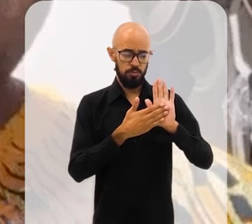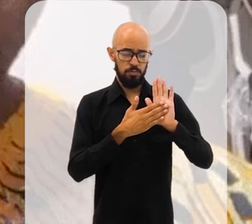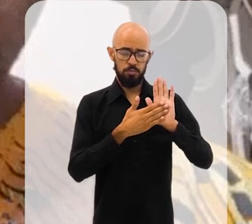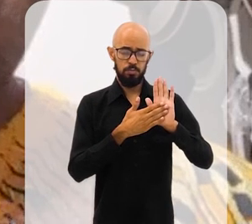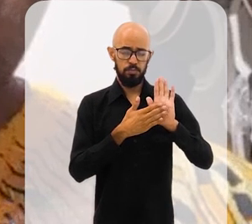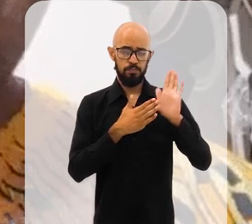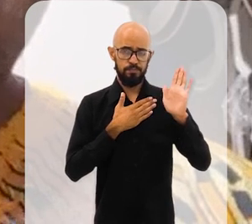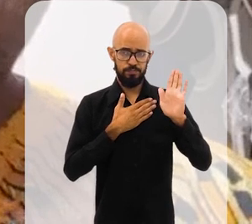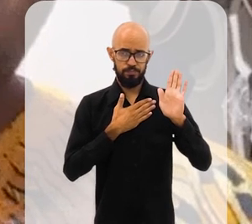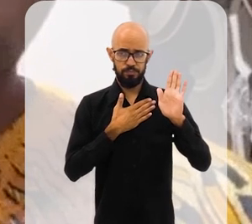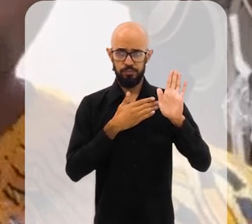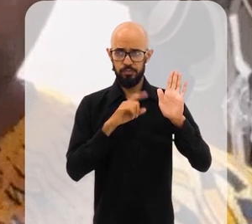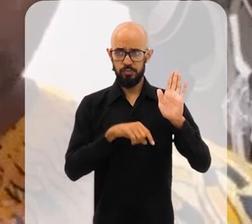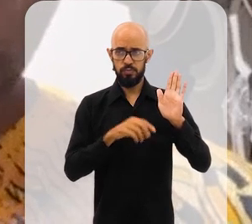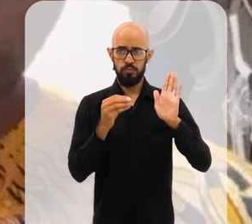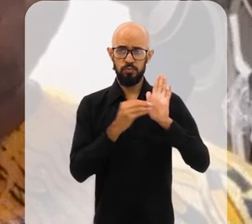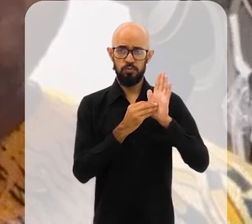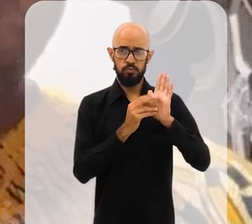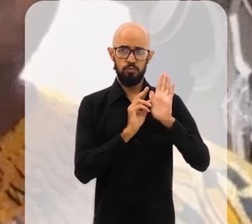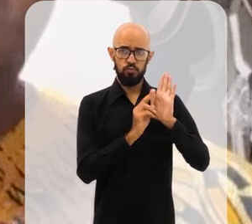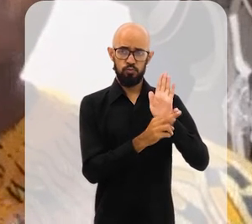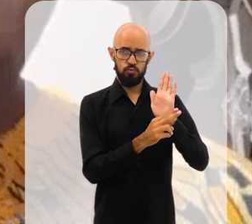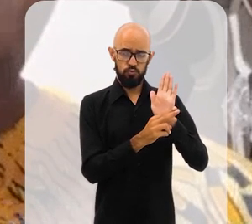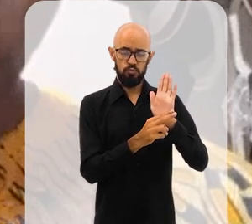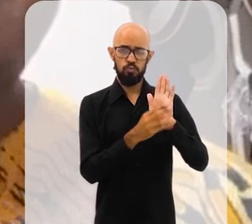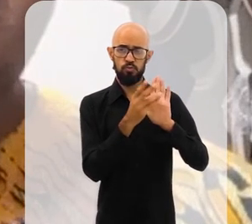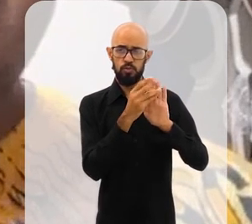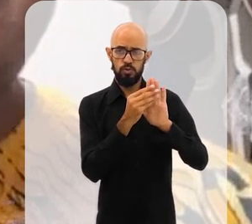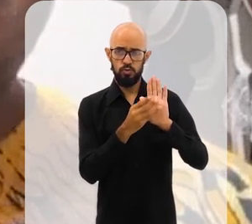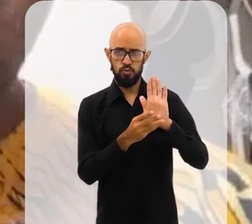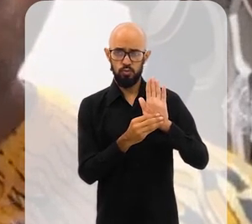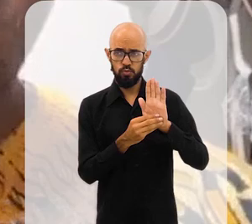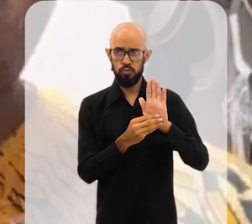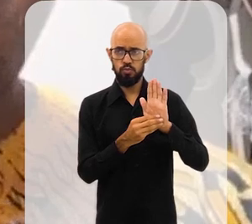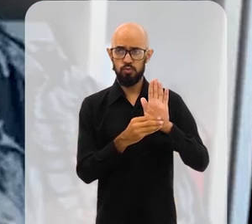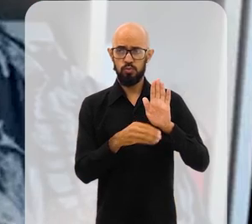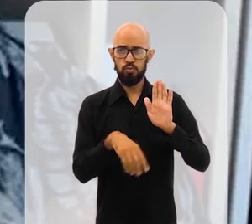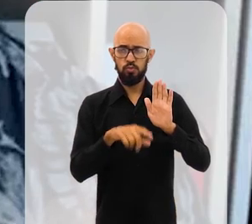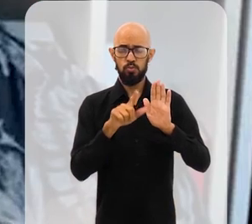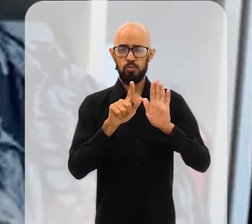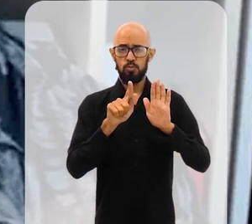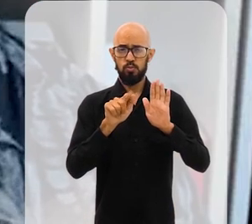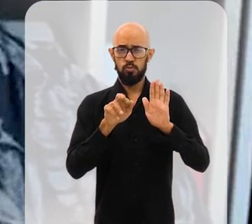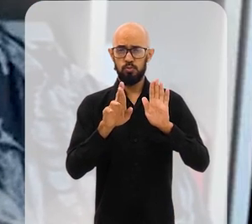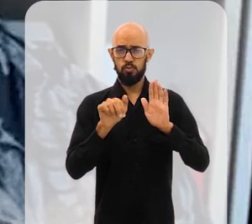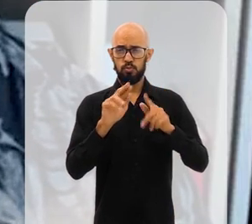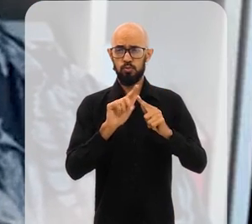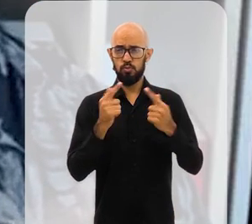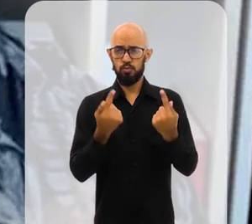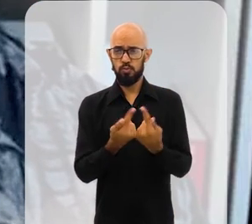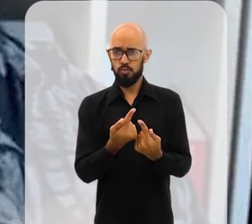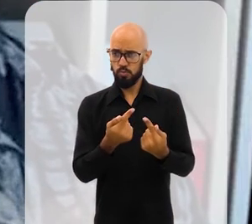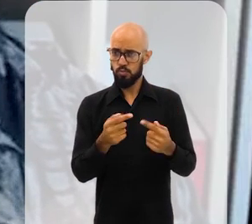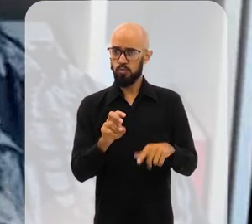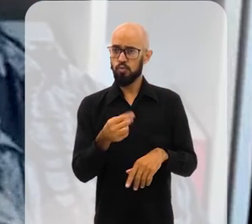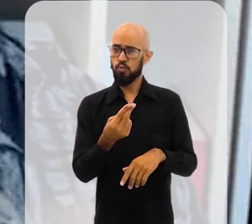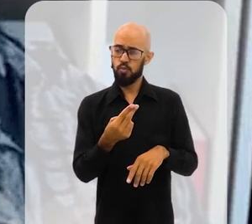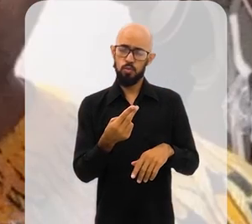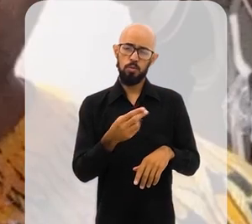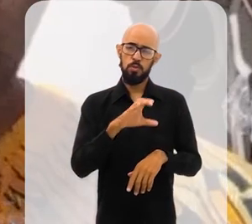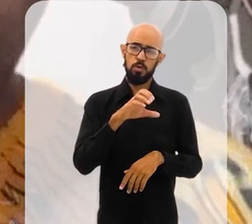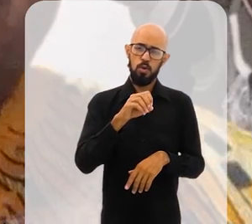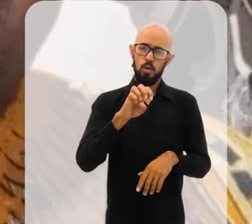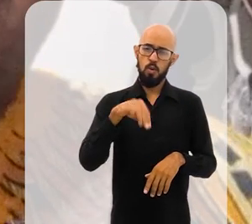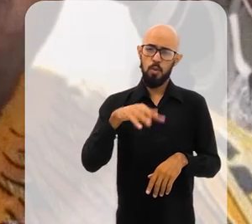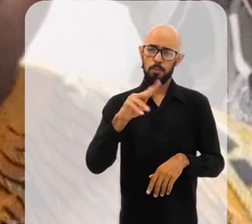gente desse um nome para isso, registrasse isso como um grupo, como uma companhia. Todo mundo